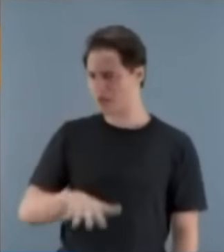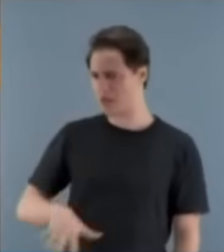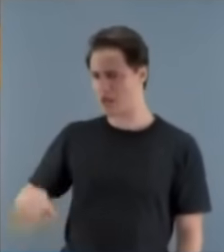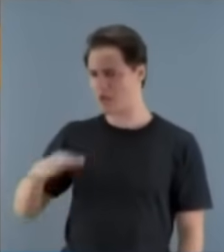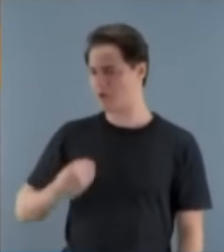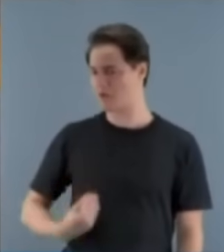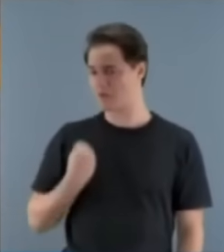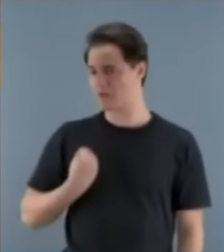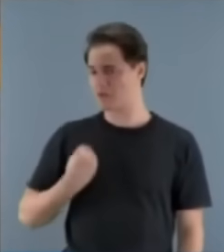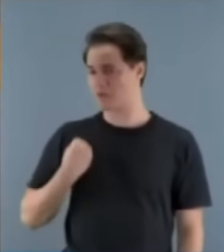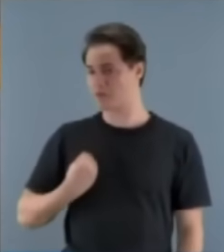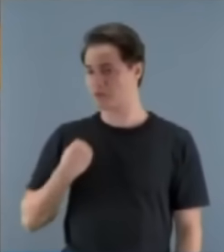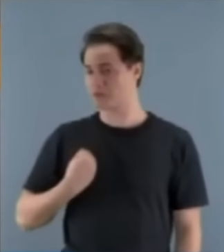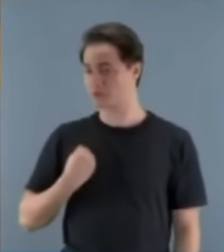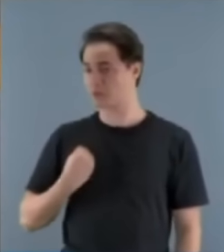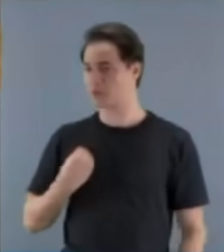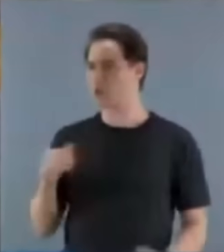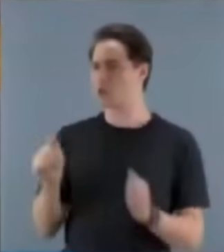tipo